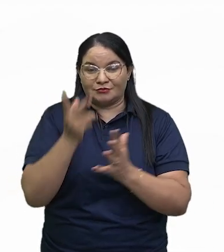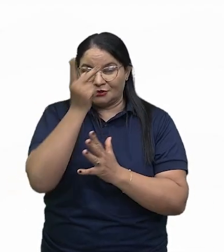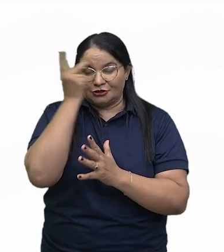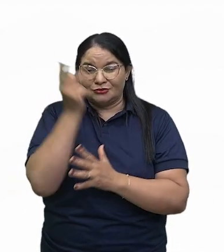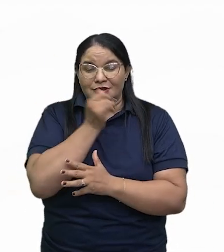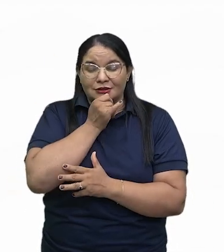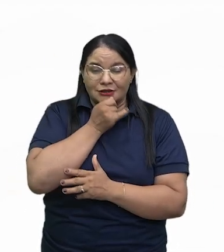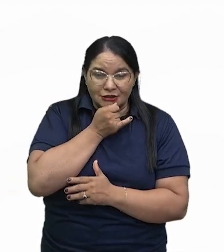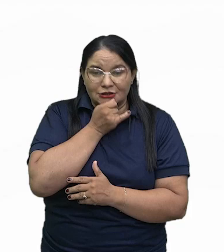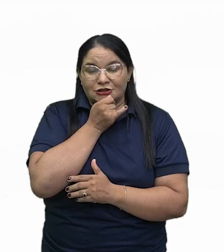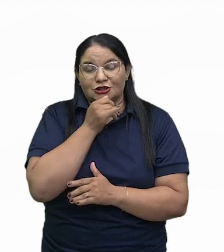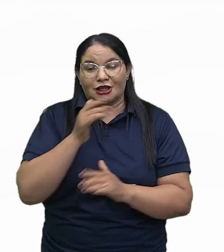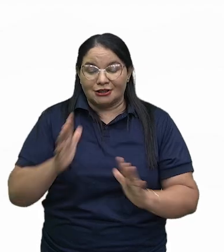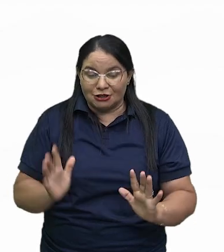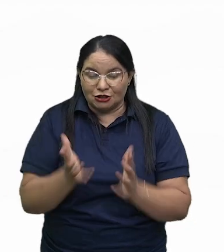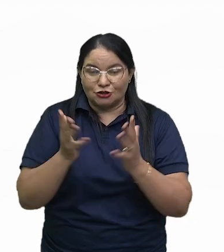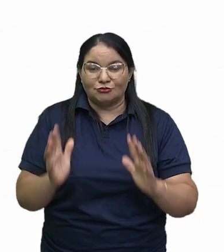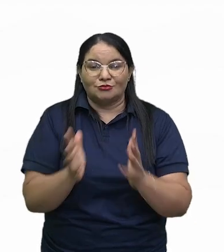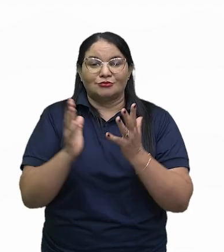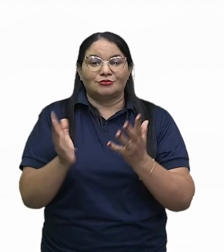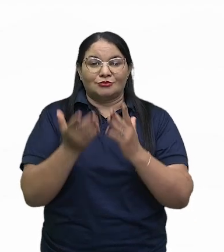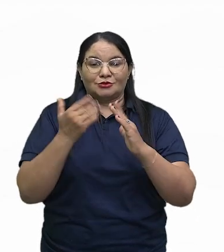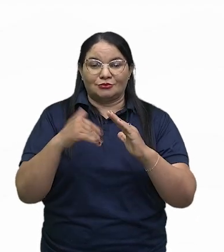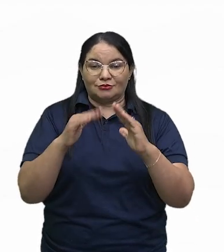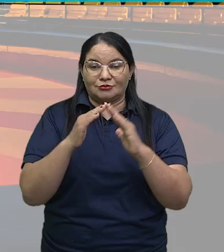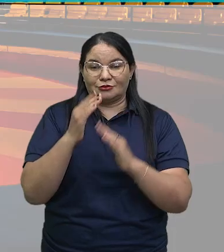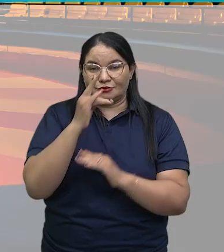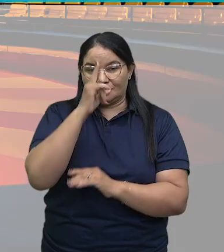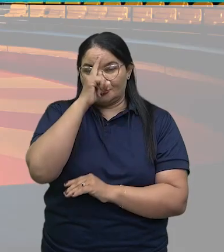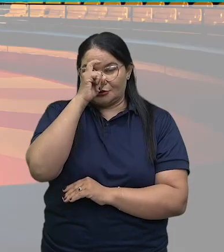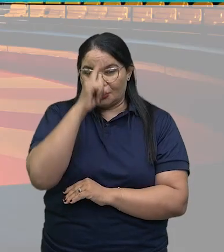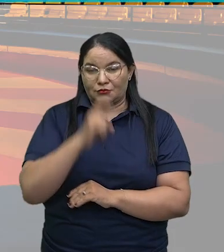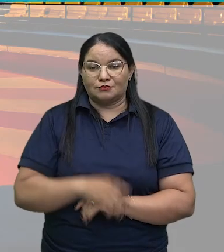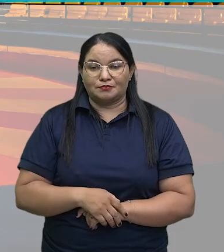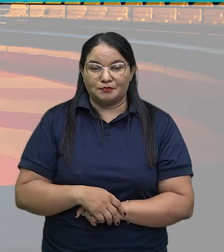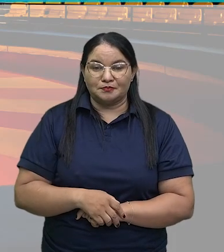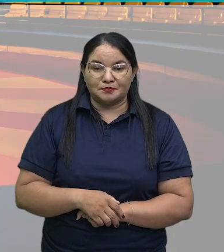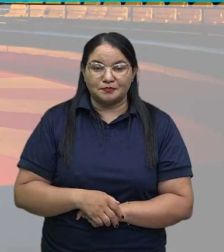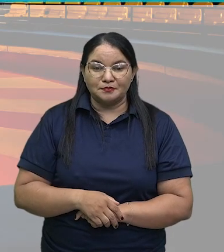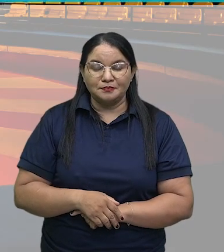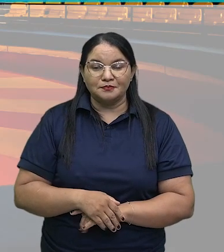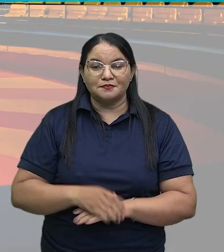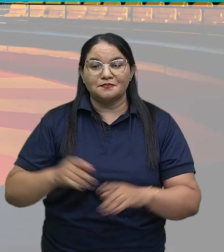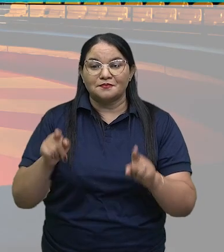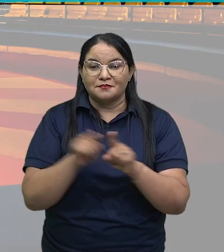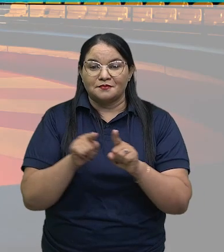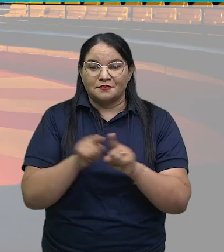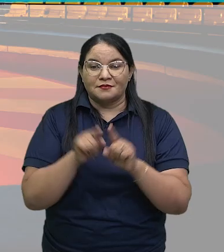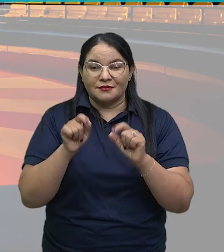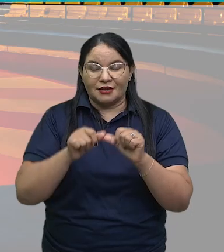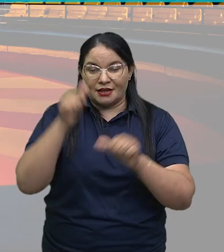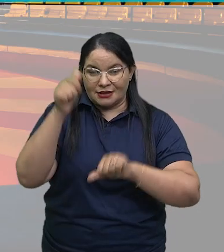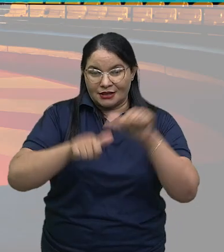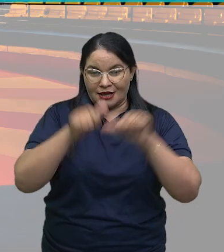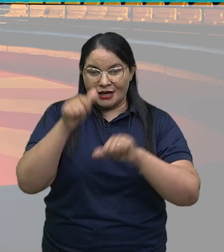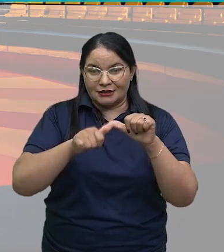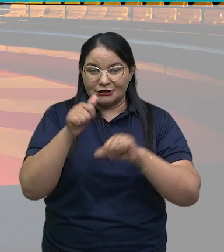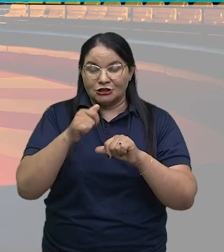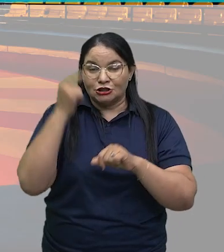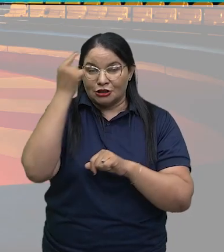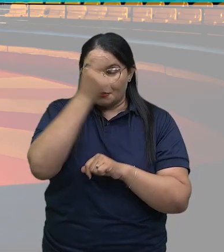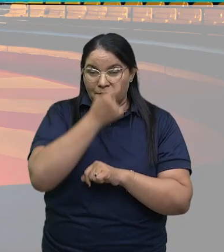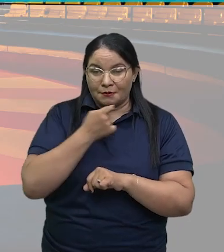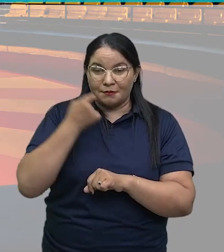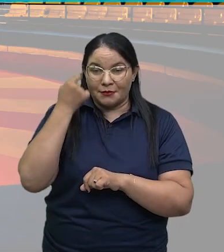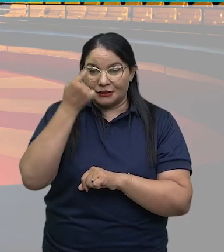tristes. Então, eles fazem alegria nos hospitais com essas crianças. Então, a análise da máscara do palhaço.